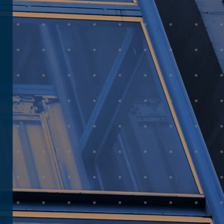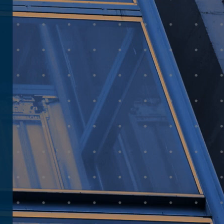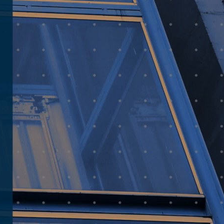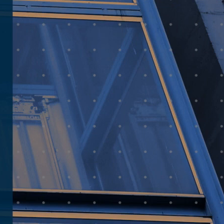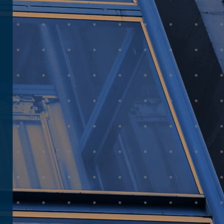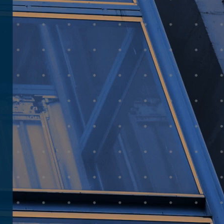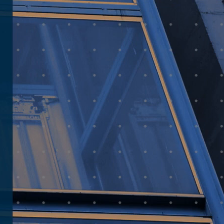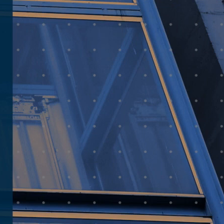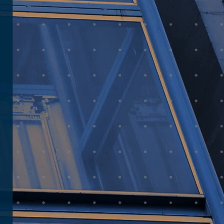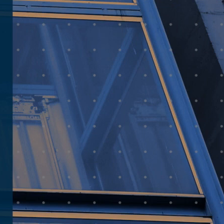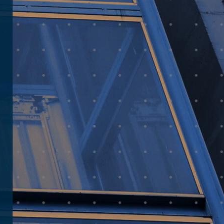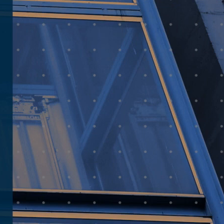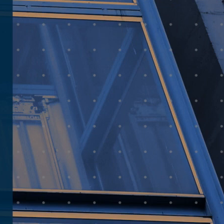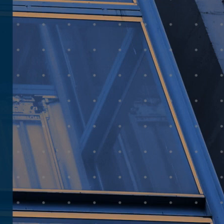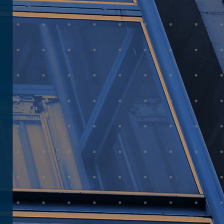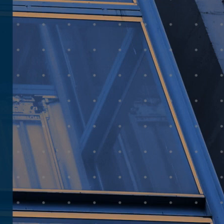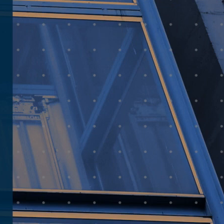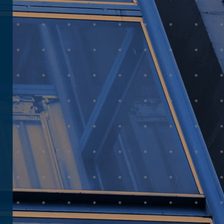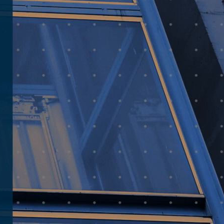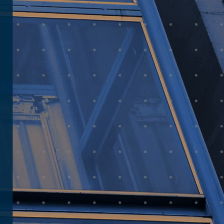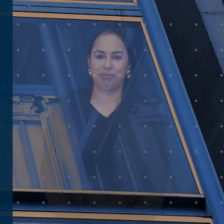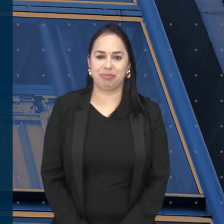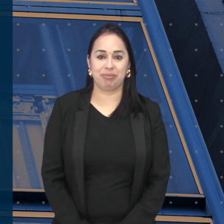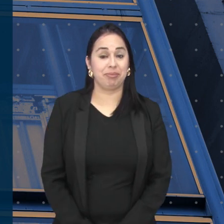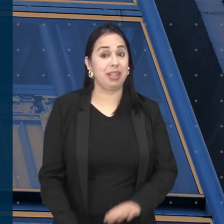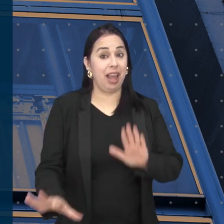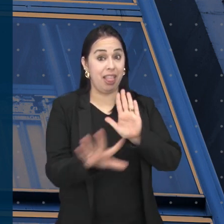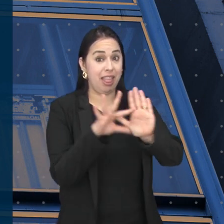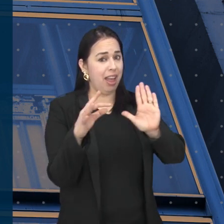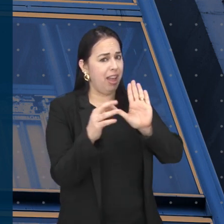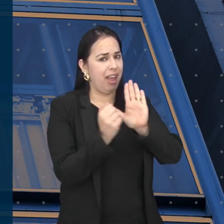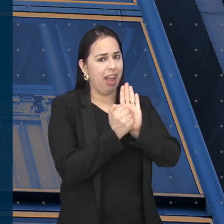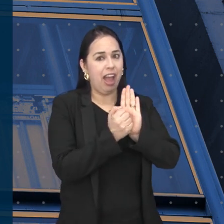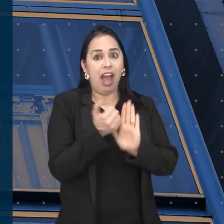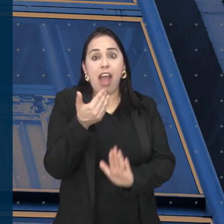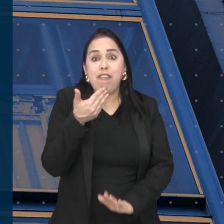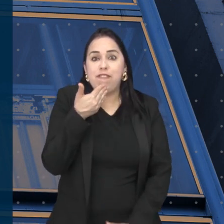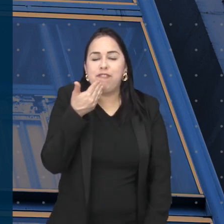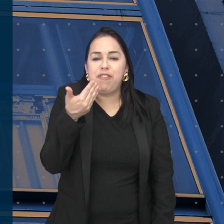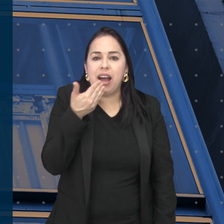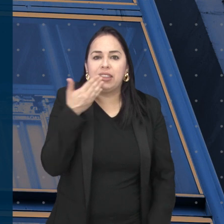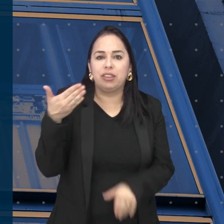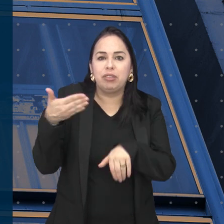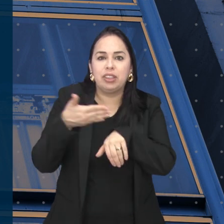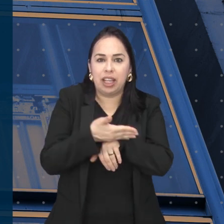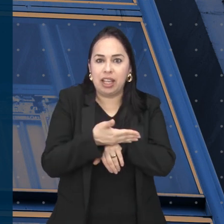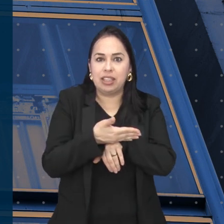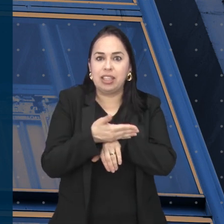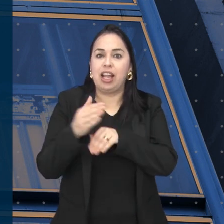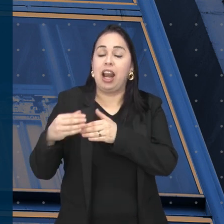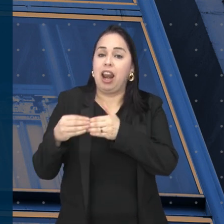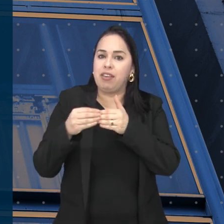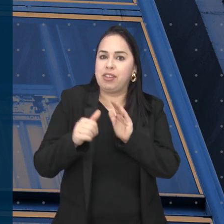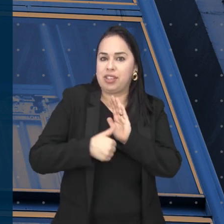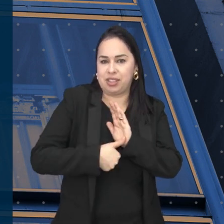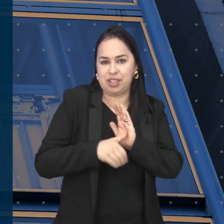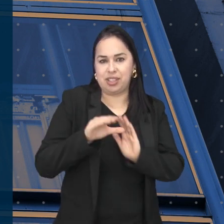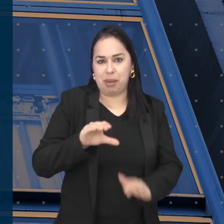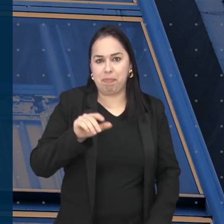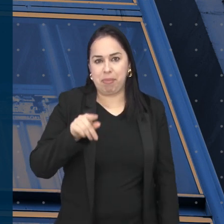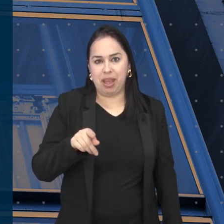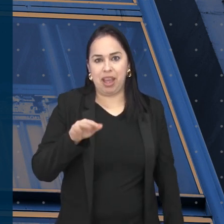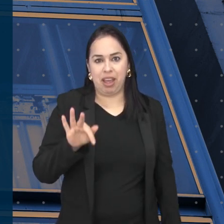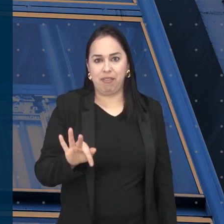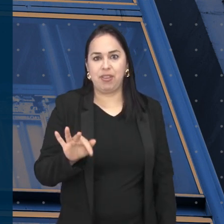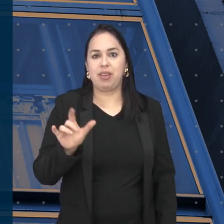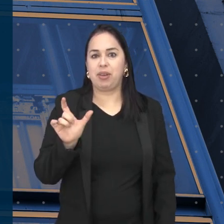vendas, operador de caixa e repositor. Para se candidatar é fácil, é só comparecer ao PAT levando RG, CPF, carteira